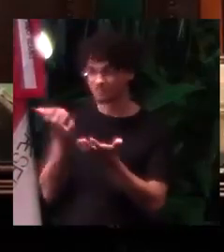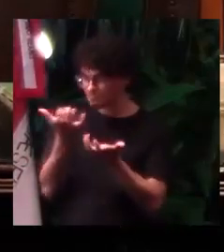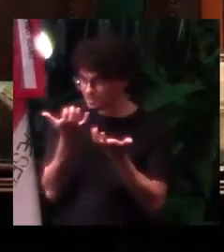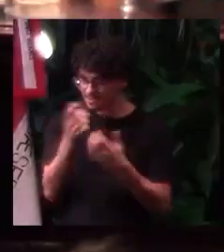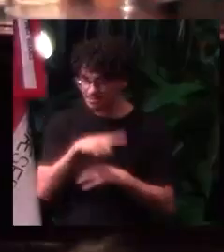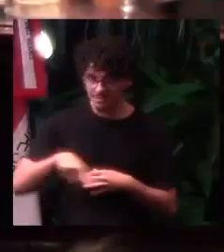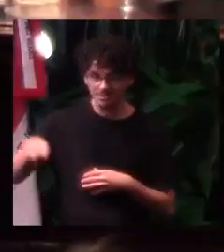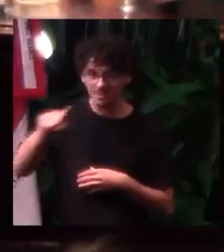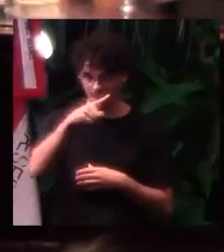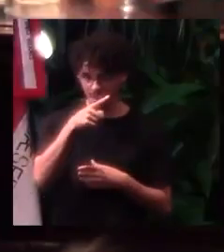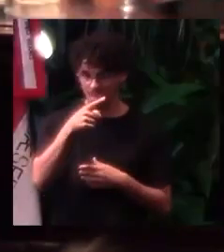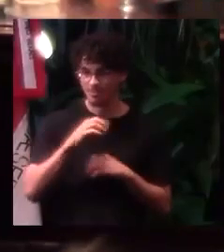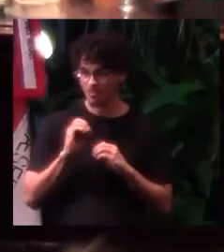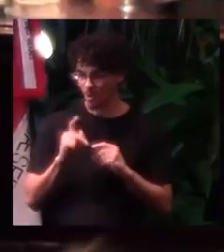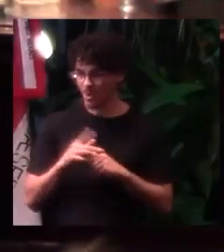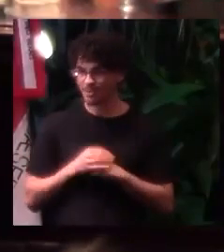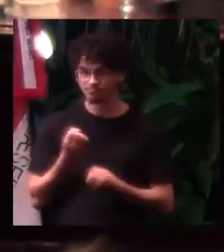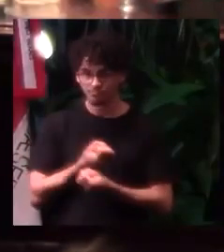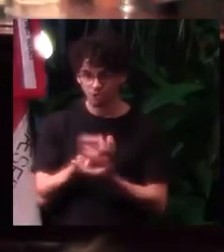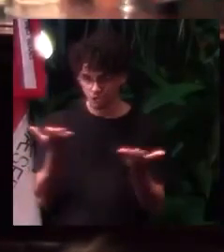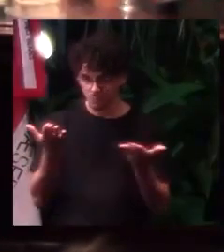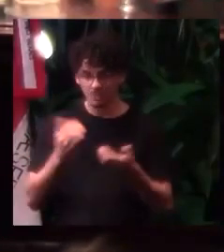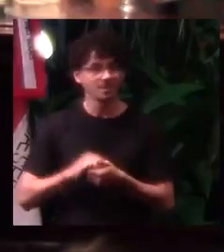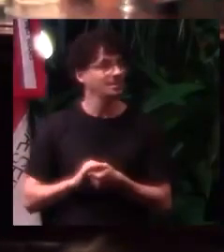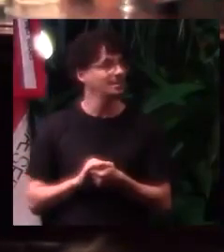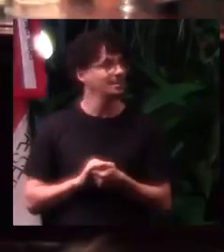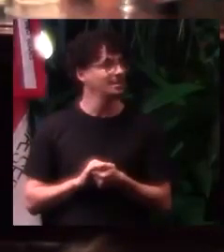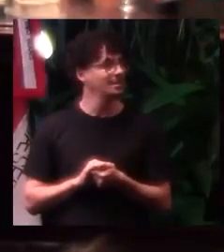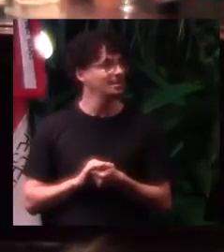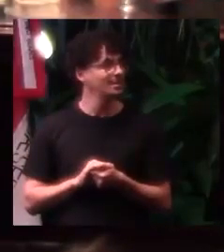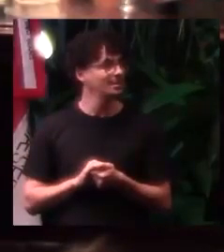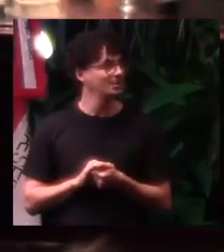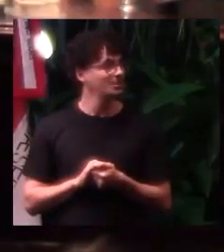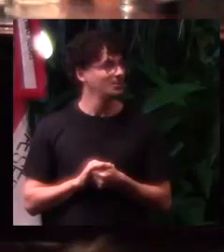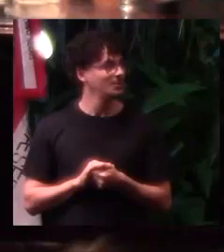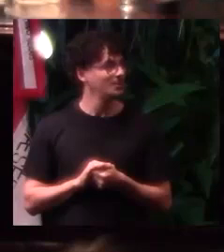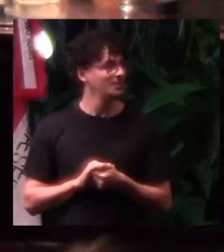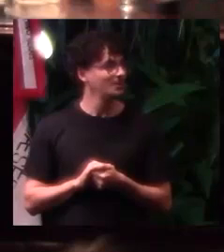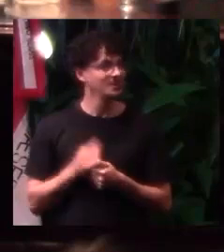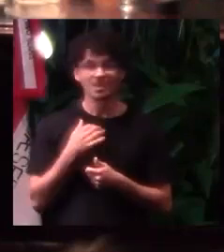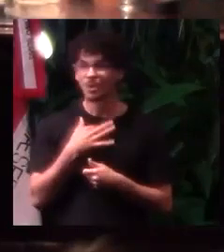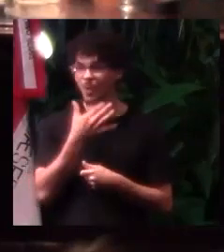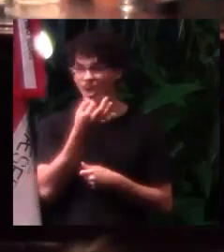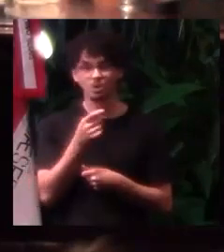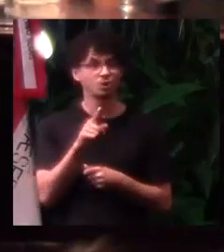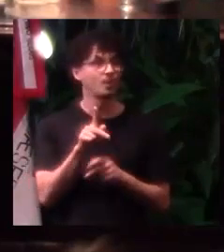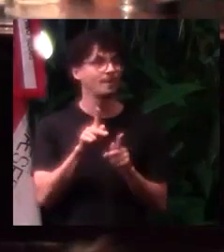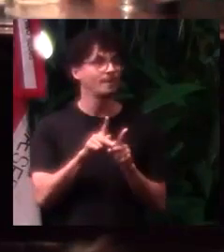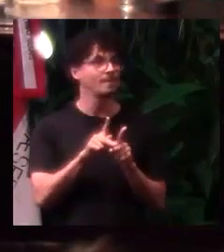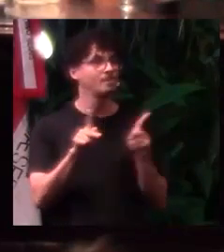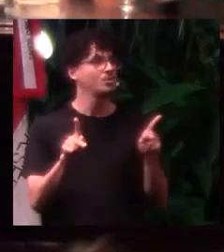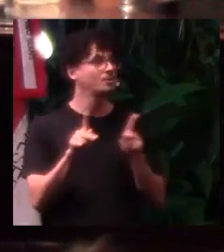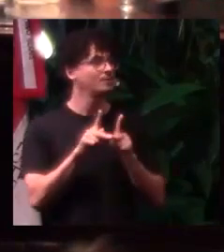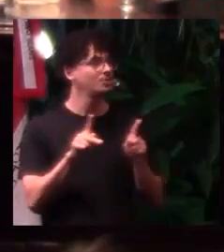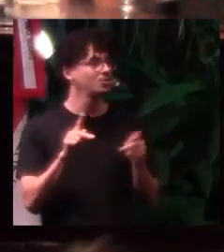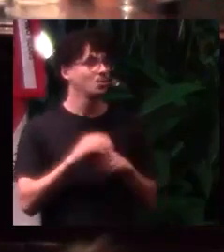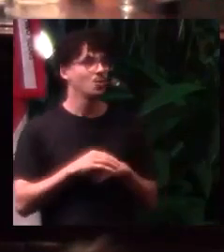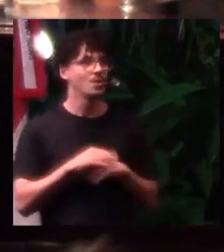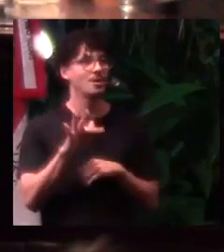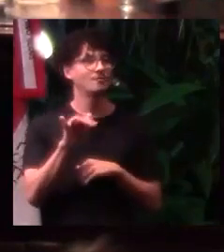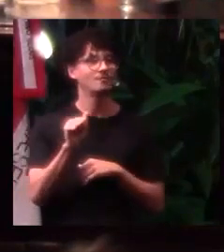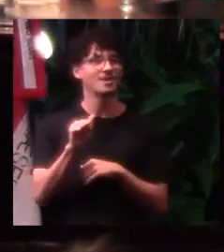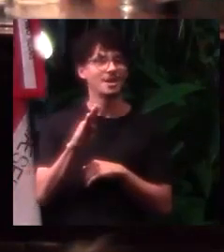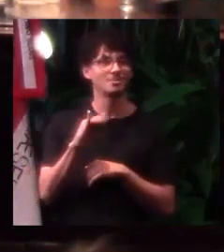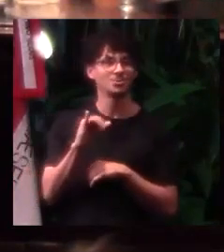tá? E eu acho que o professor Fábio